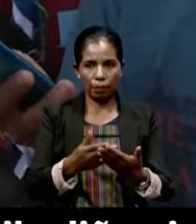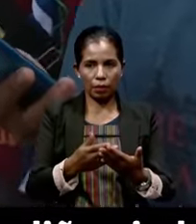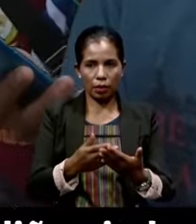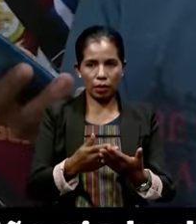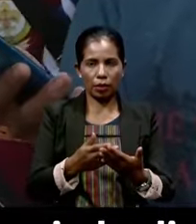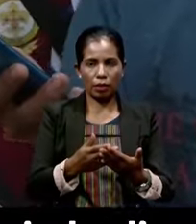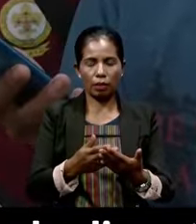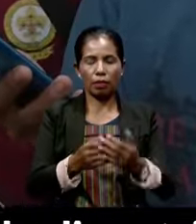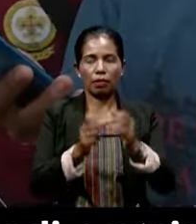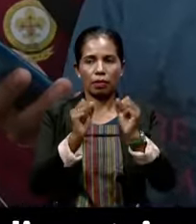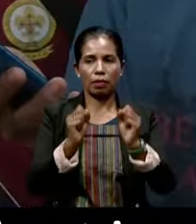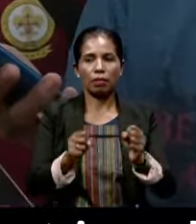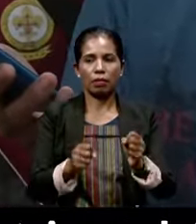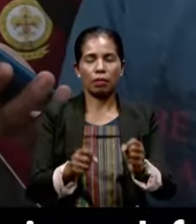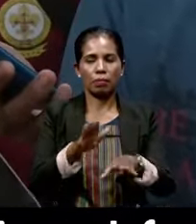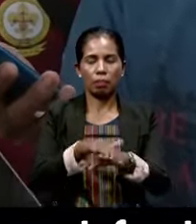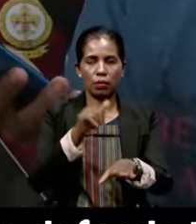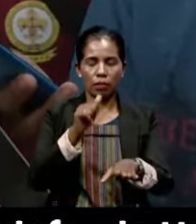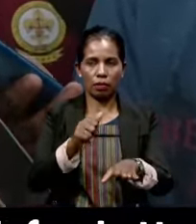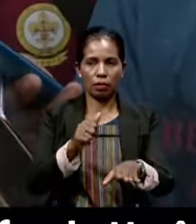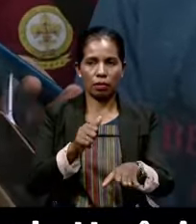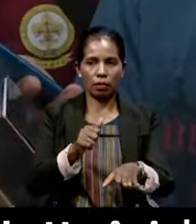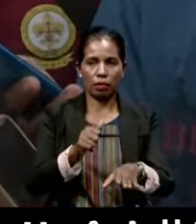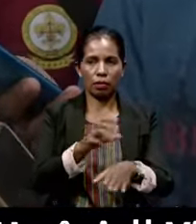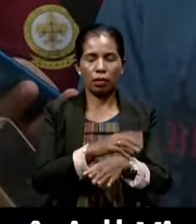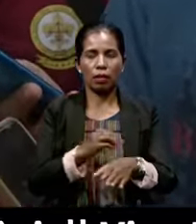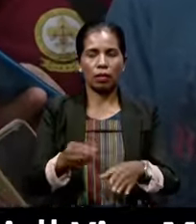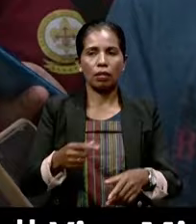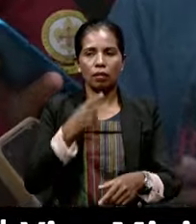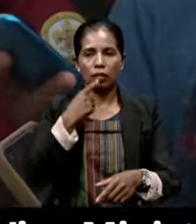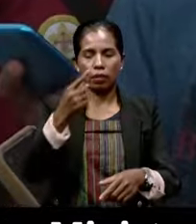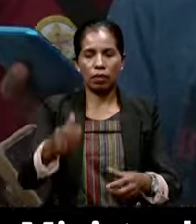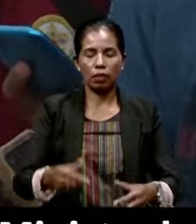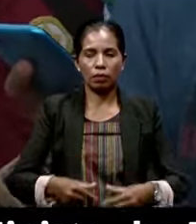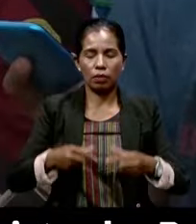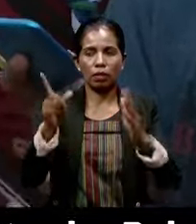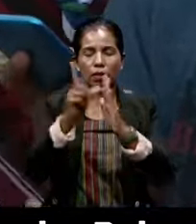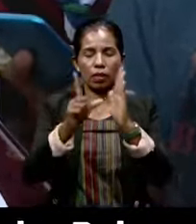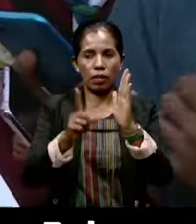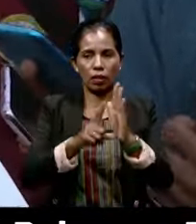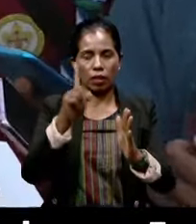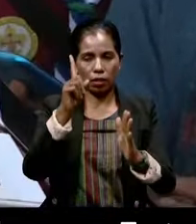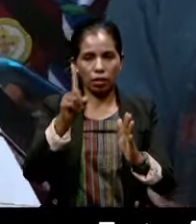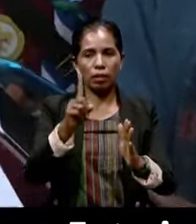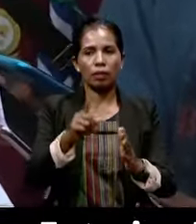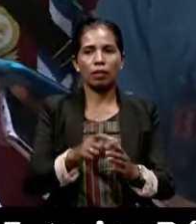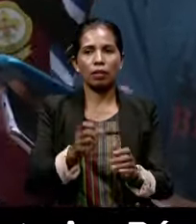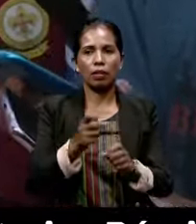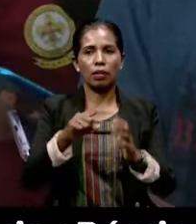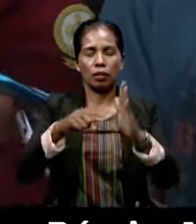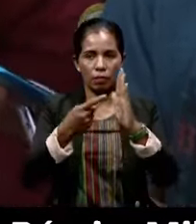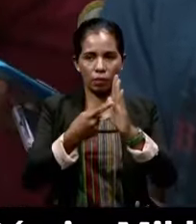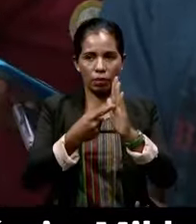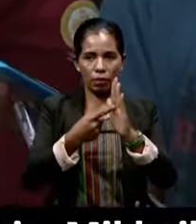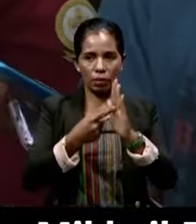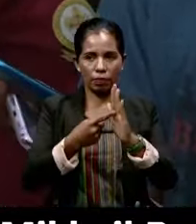kusira recruta tan conferencia episcopal orienta ona fona decreto ida at hahu recruta cara